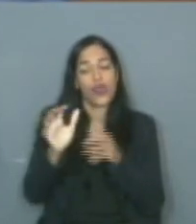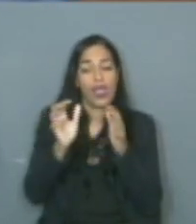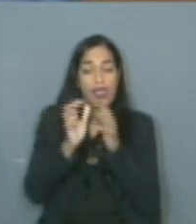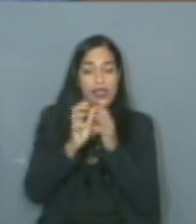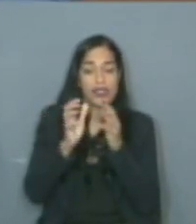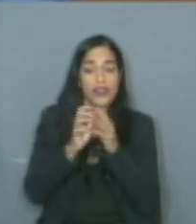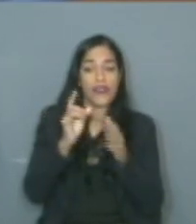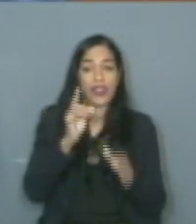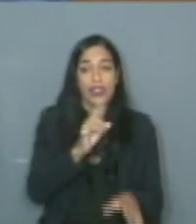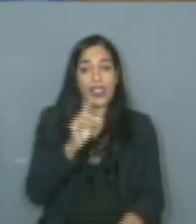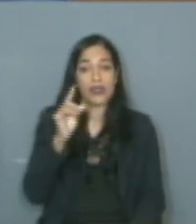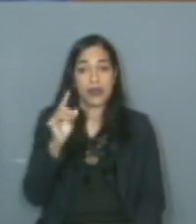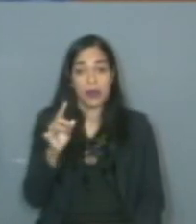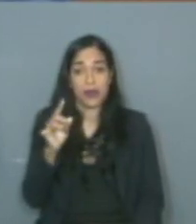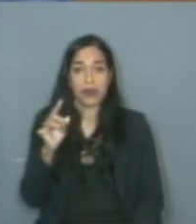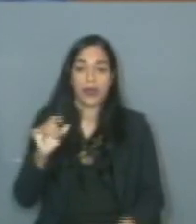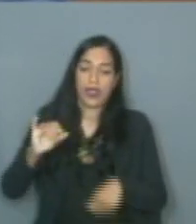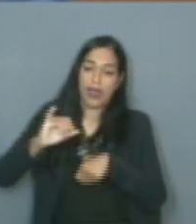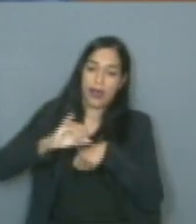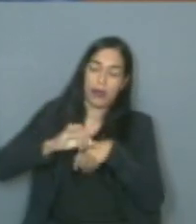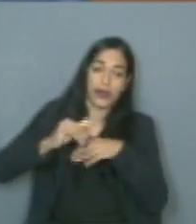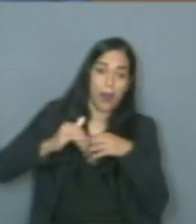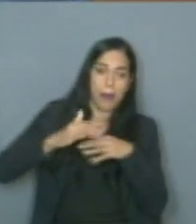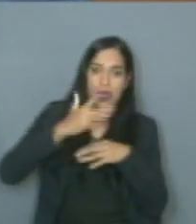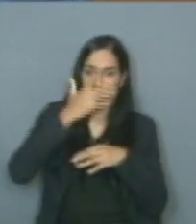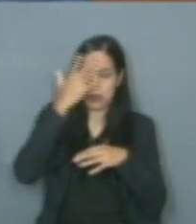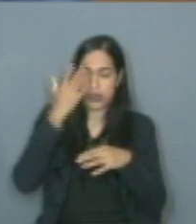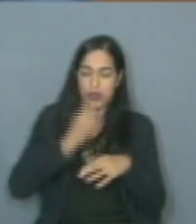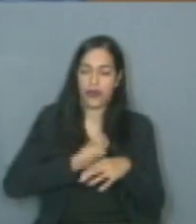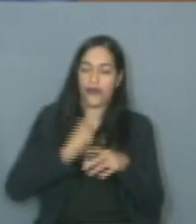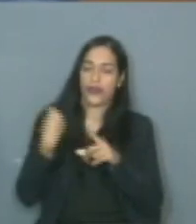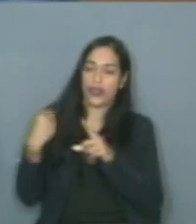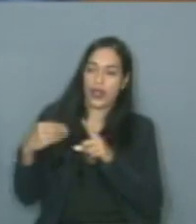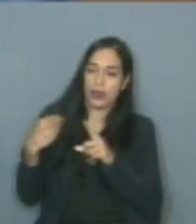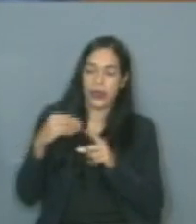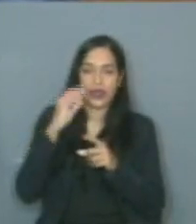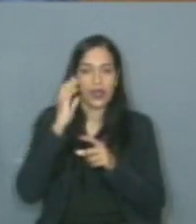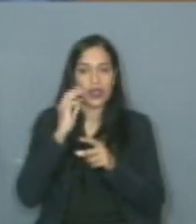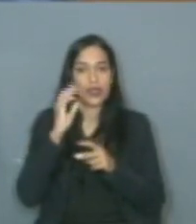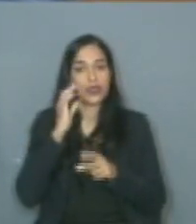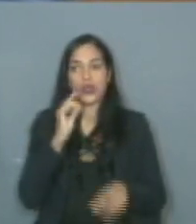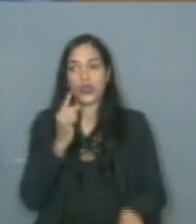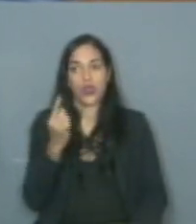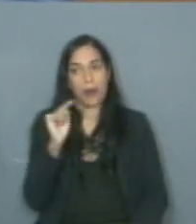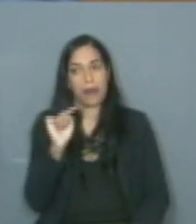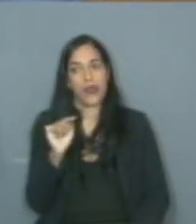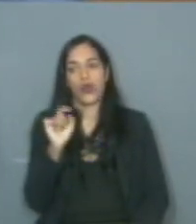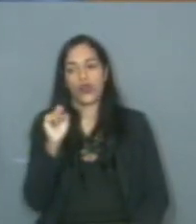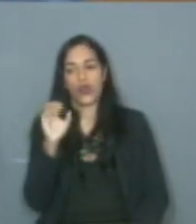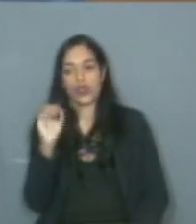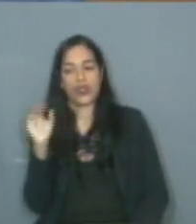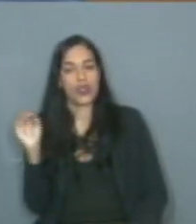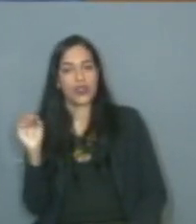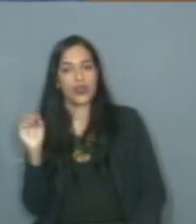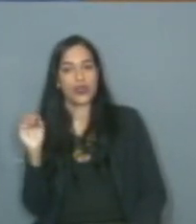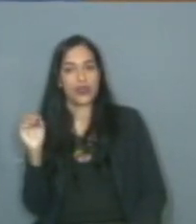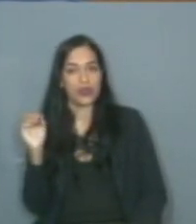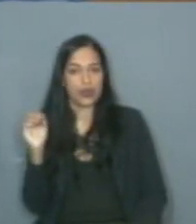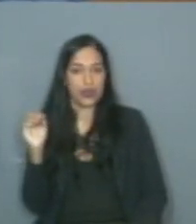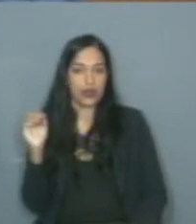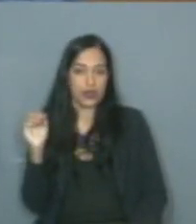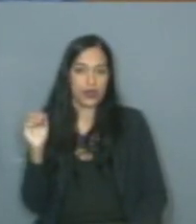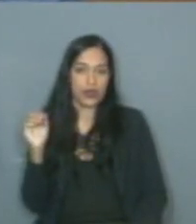a 11ª capital com mais pessoas em situação de rua. Então não são 1.800 pessoas. Para vocês verem o número alarmante